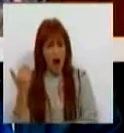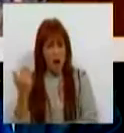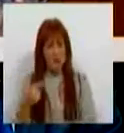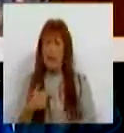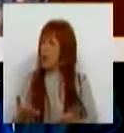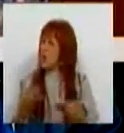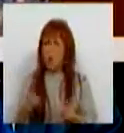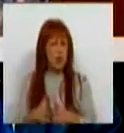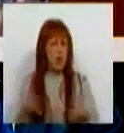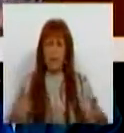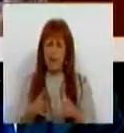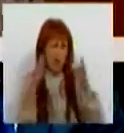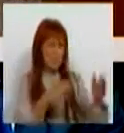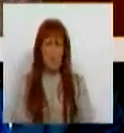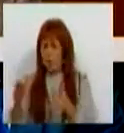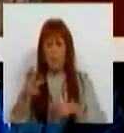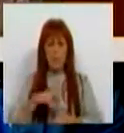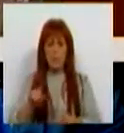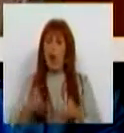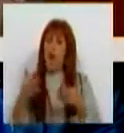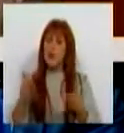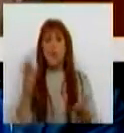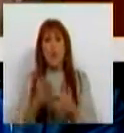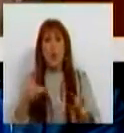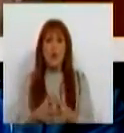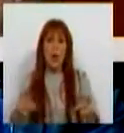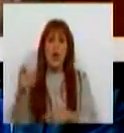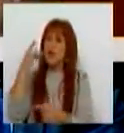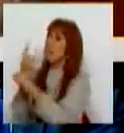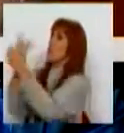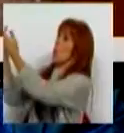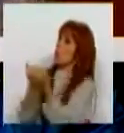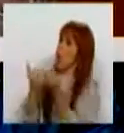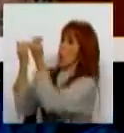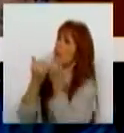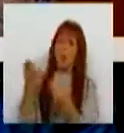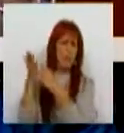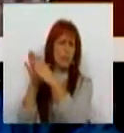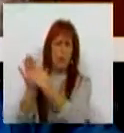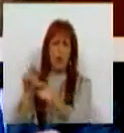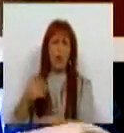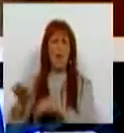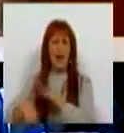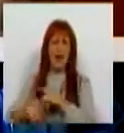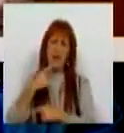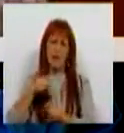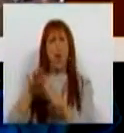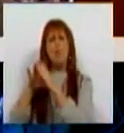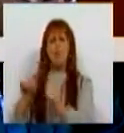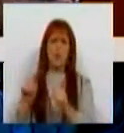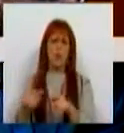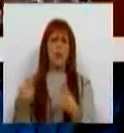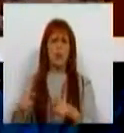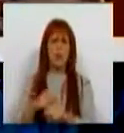não contribuiu para um aumento da produção nacional, mas contribuiu simplesmente para um aumento das importações. O modelo que a direita tinha dito que era um modelo